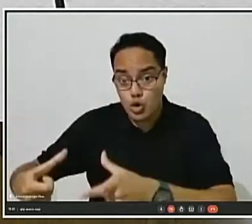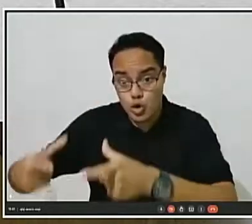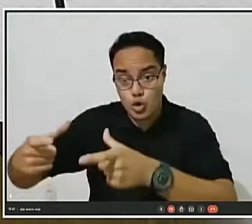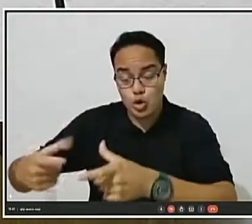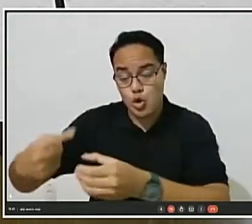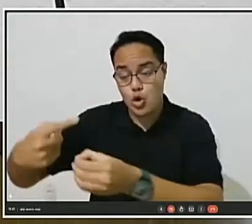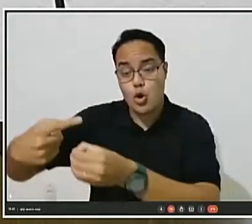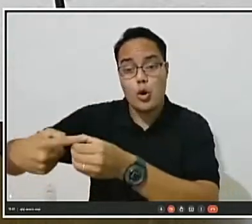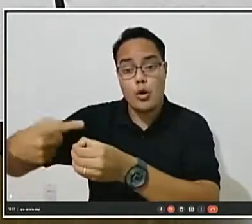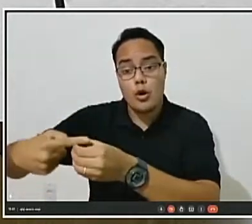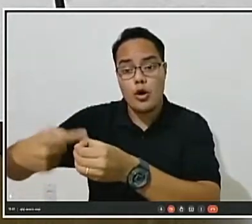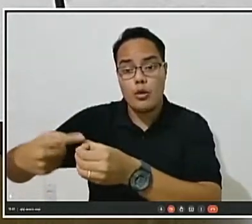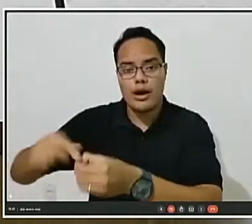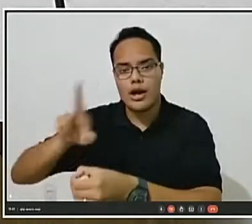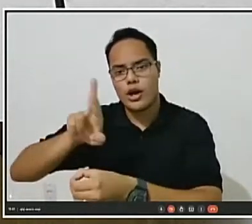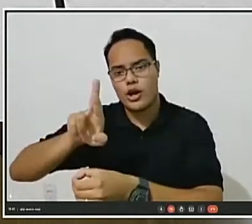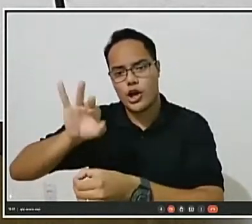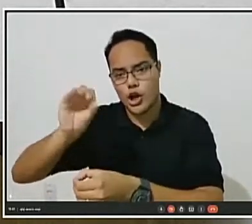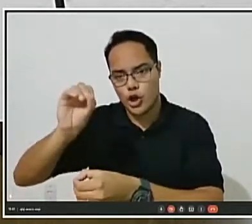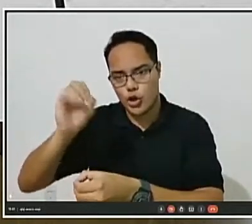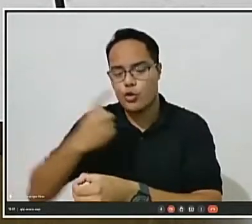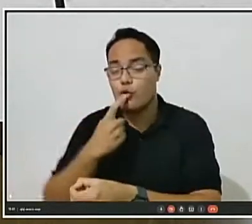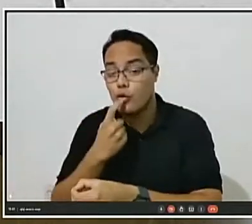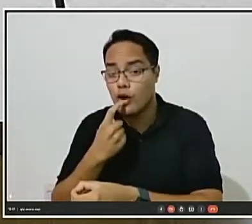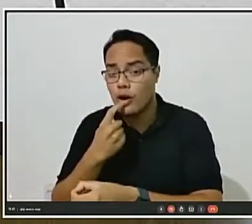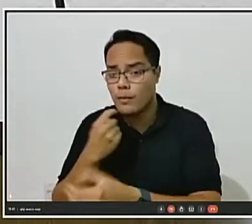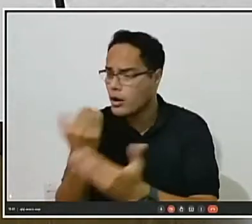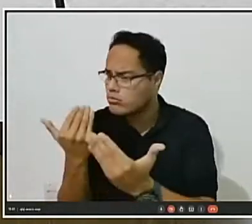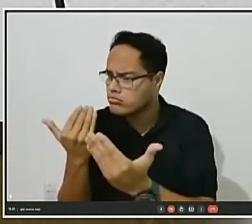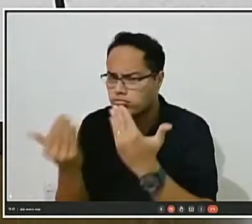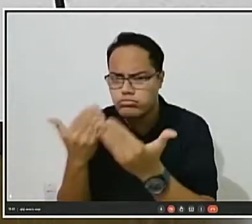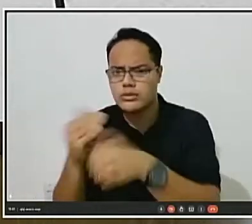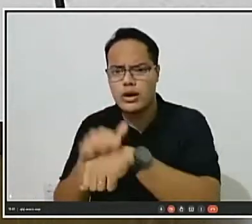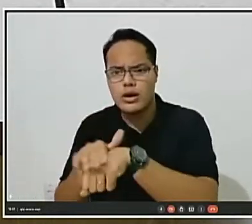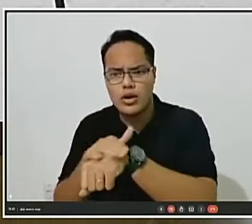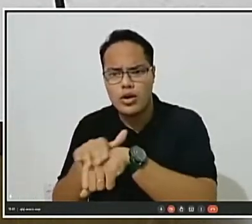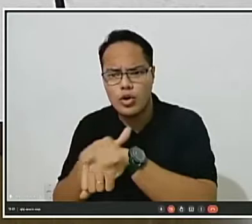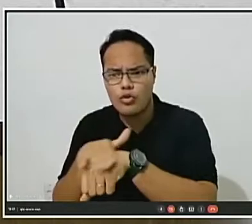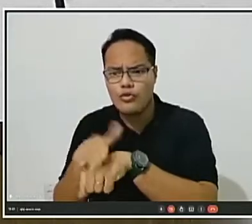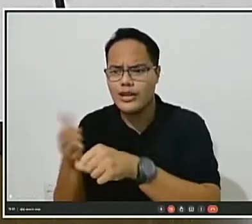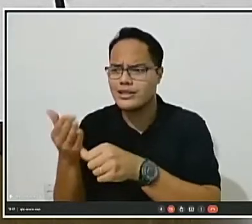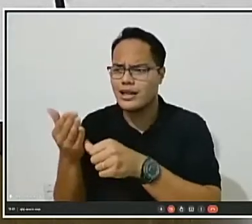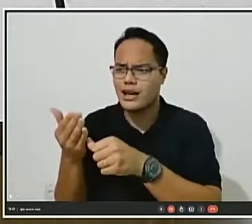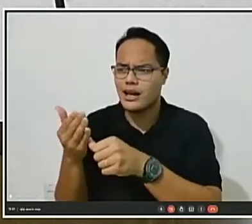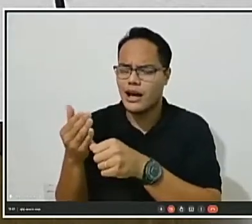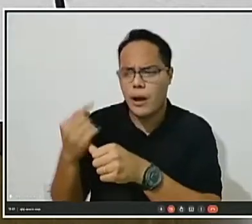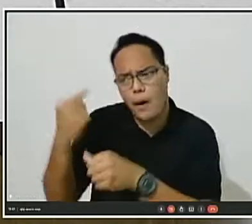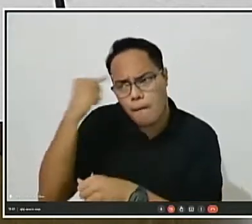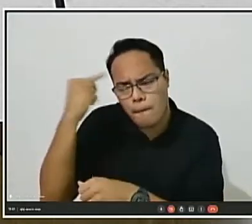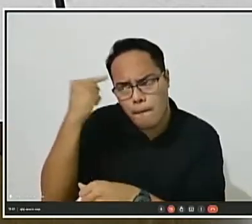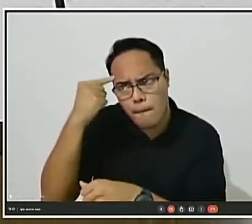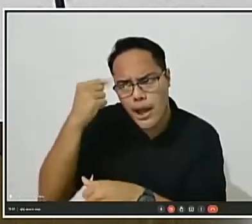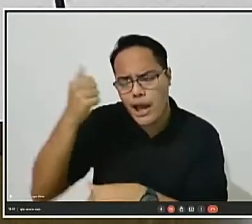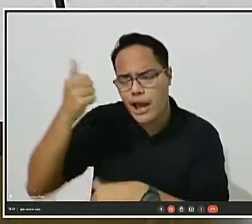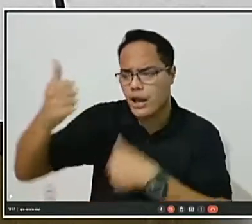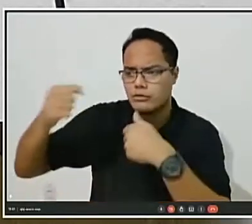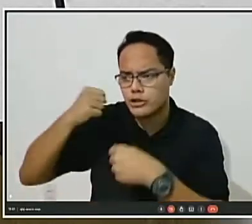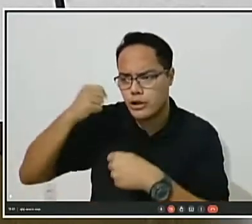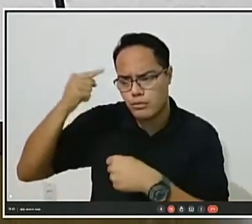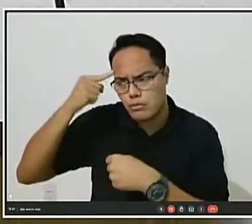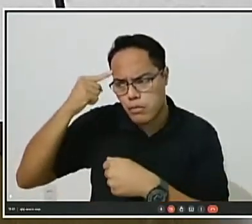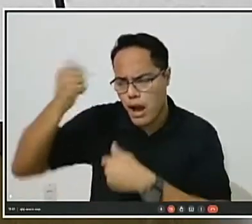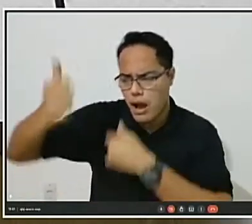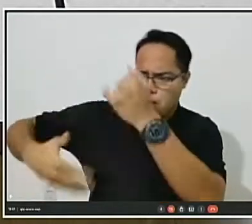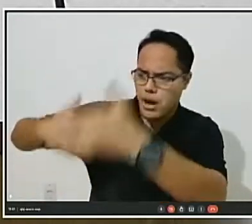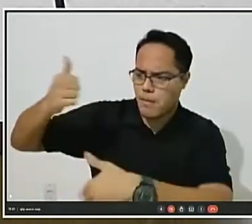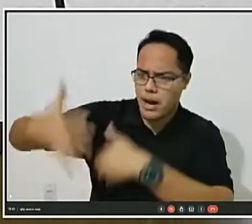um diálogo, conversar, se entender, trocar ideias, opiniões, tanto dos moradores como do executivo,